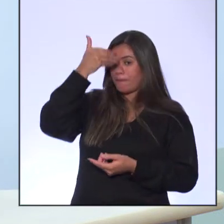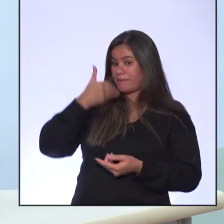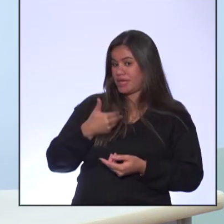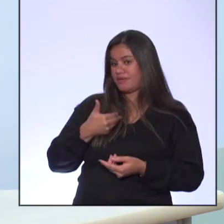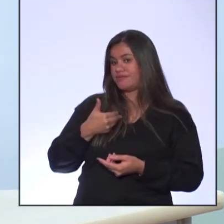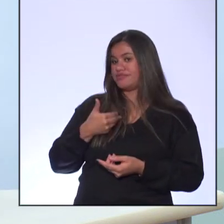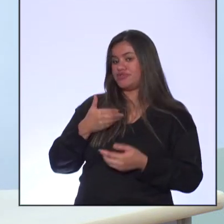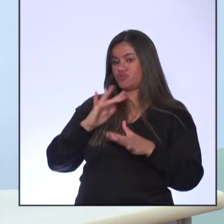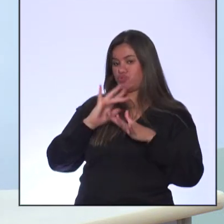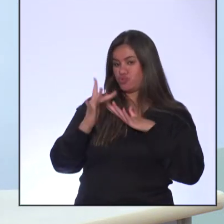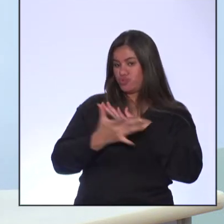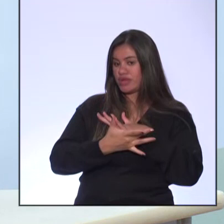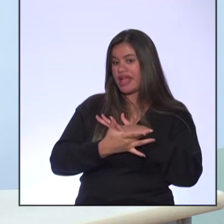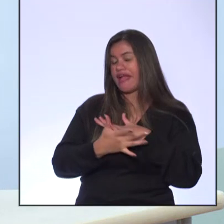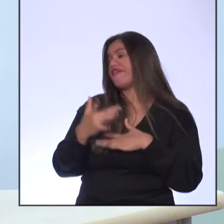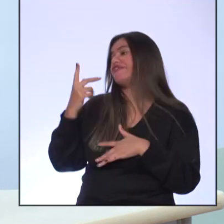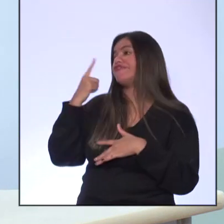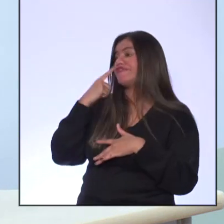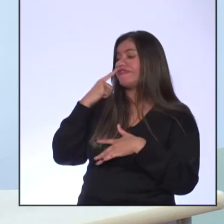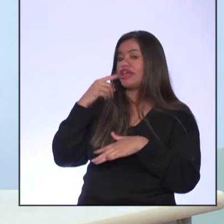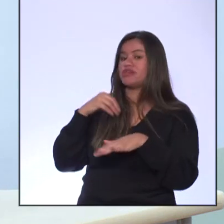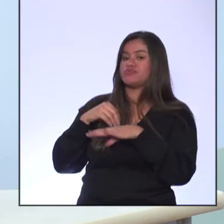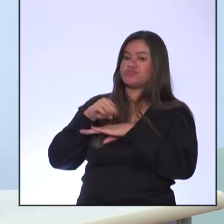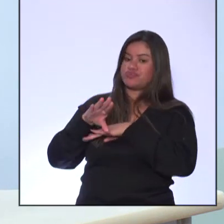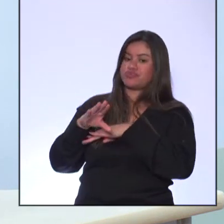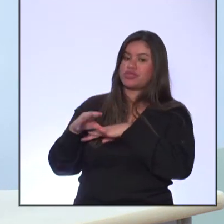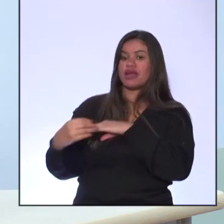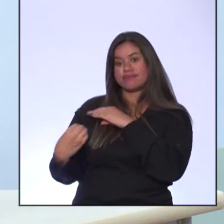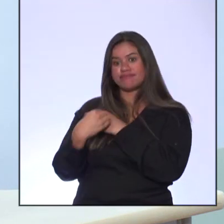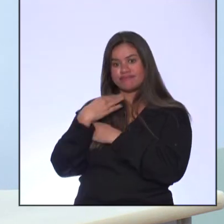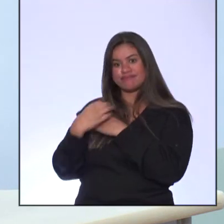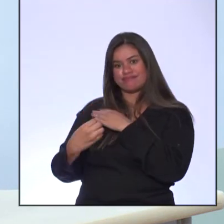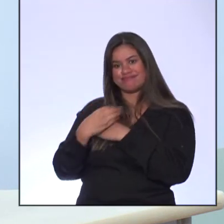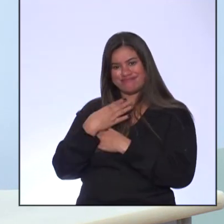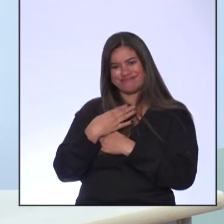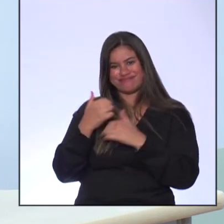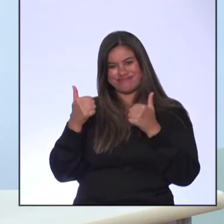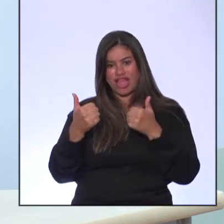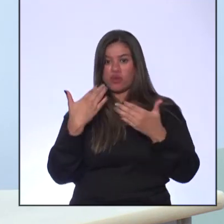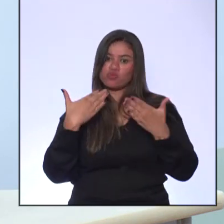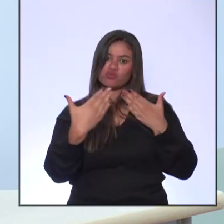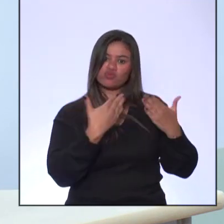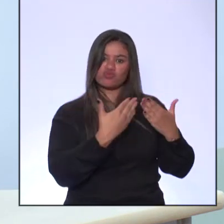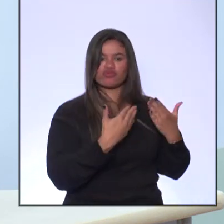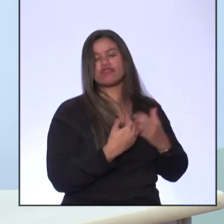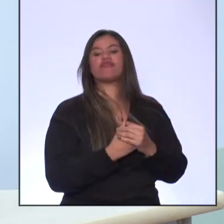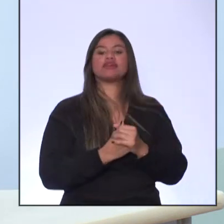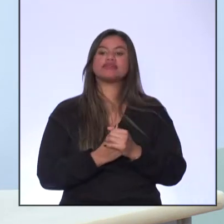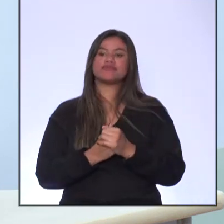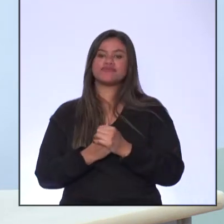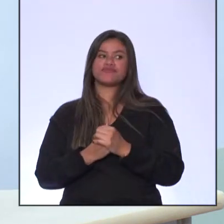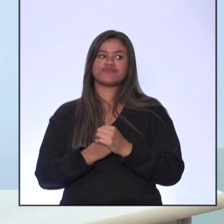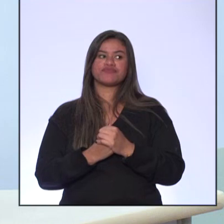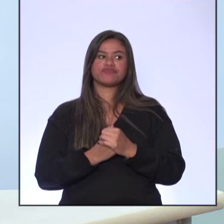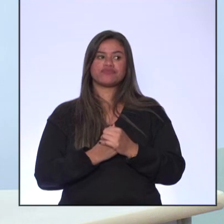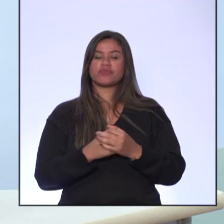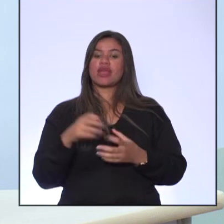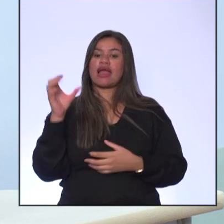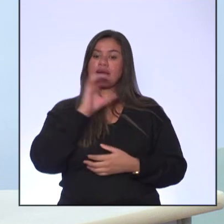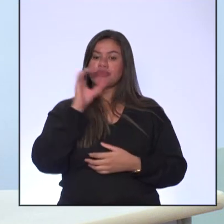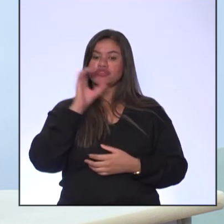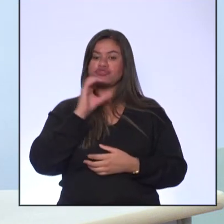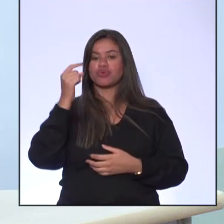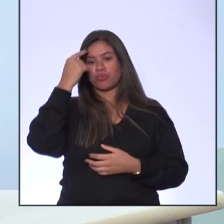algumas indicações também, vocês se coloquem a conversar a respeito disso. Vamos pensar rapidamente numa situação